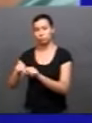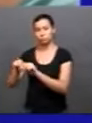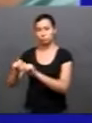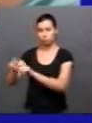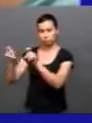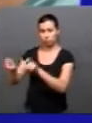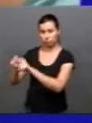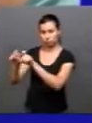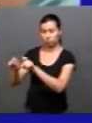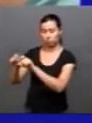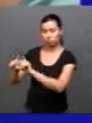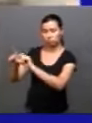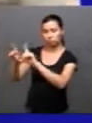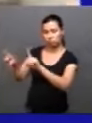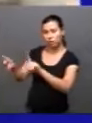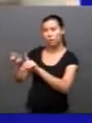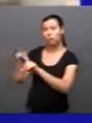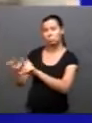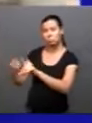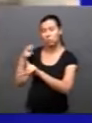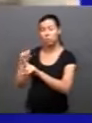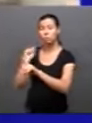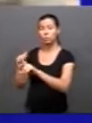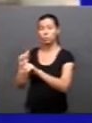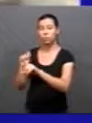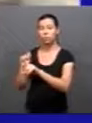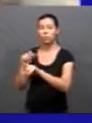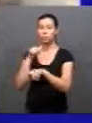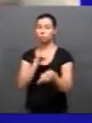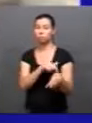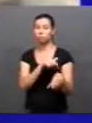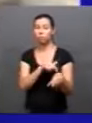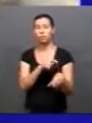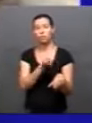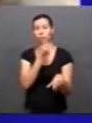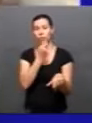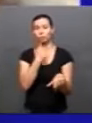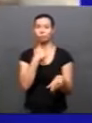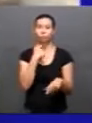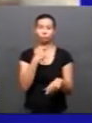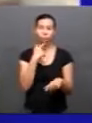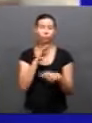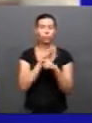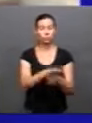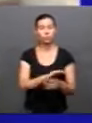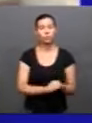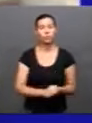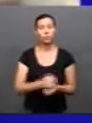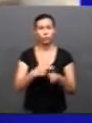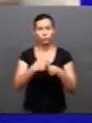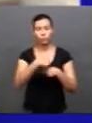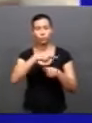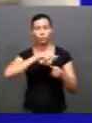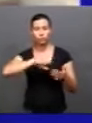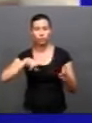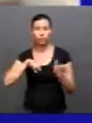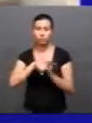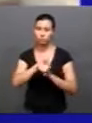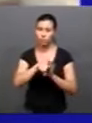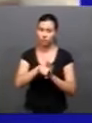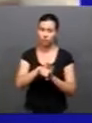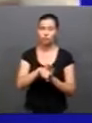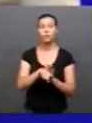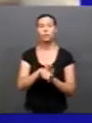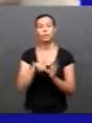aquele tratamento não está sendo efetivo. O Núcleo existe há 10 anos e já desenvolveu diversas pesquisas. Além disso, conta com parceiros nacionais